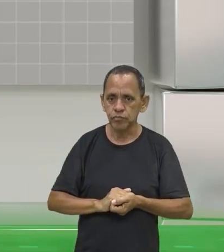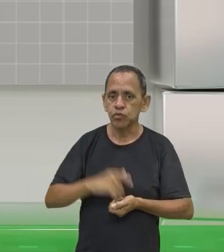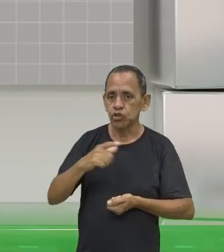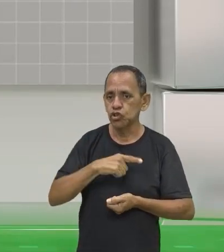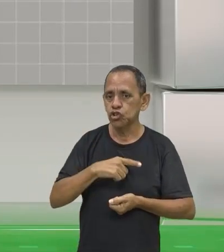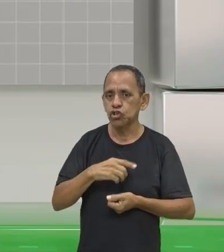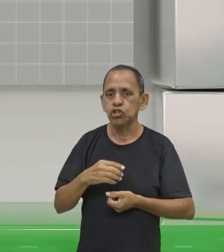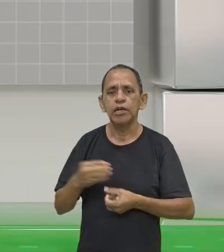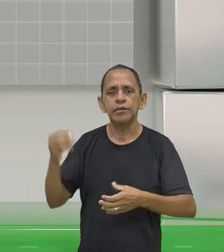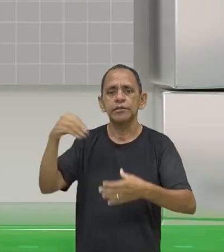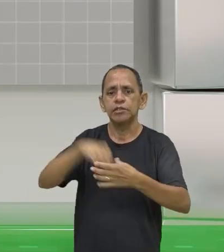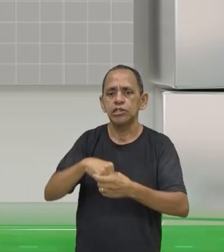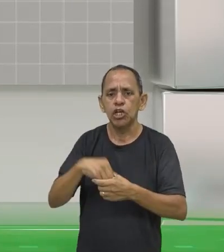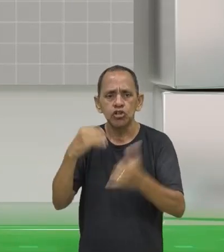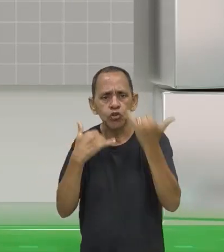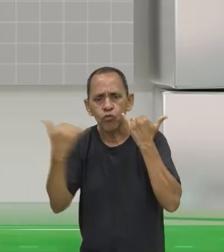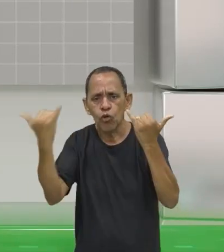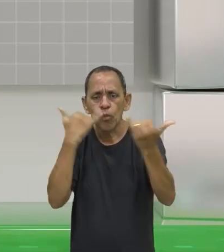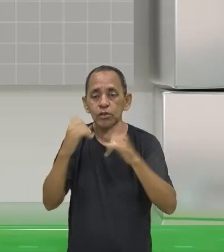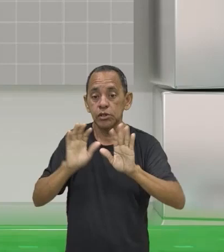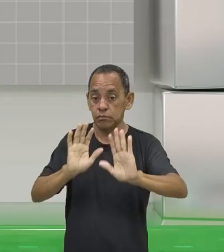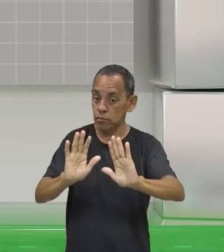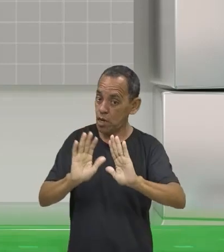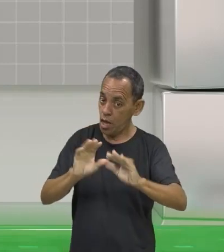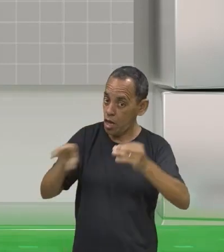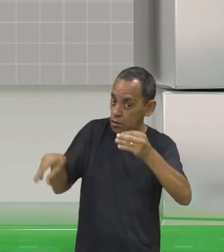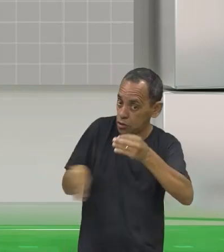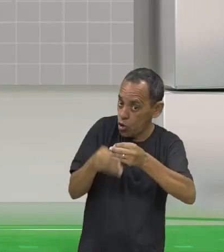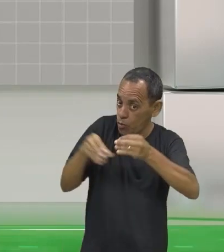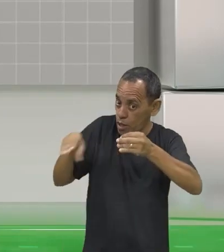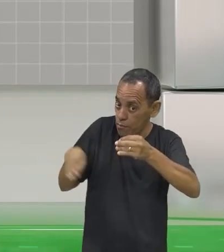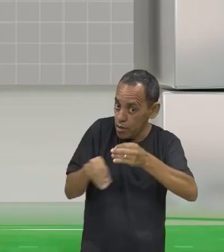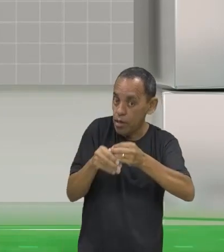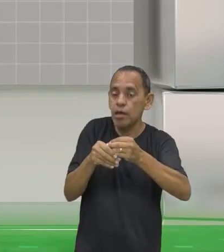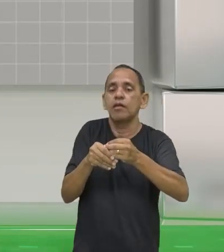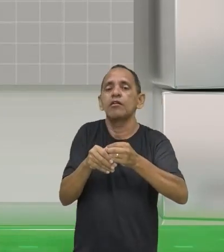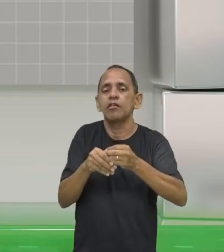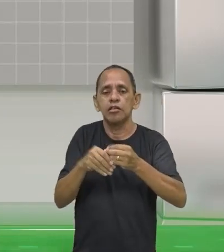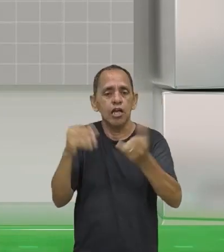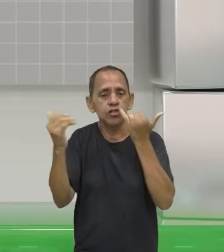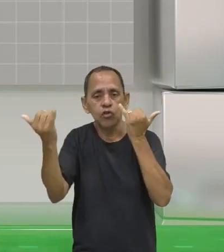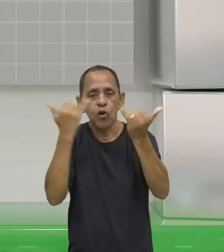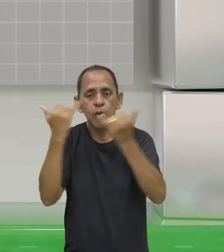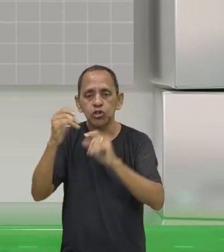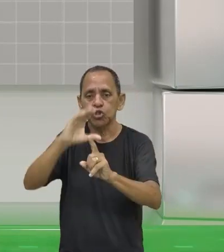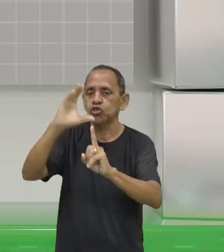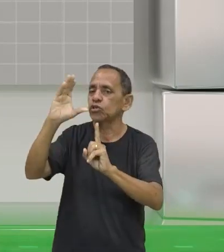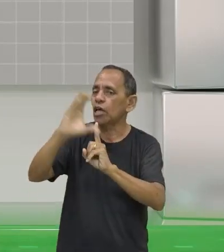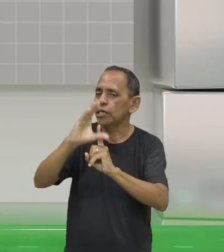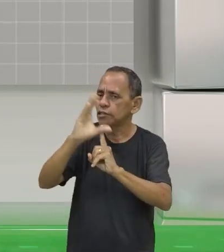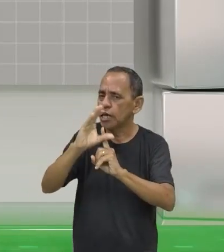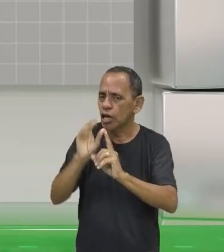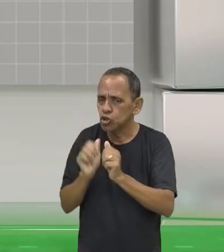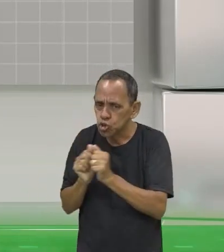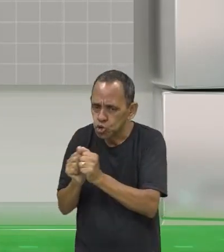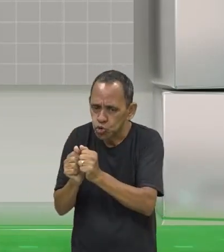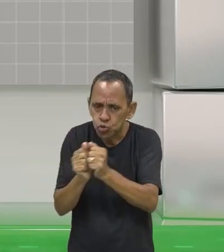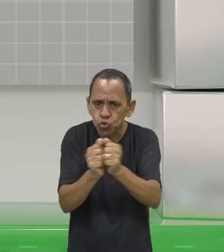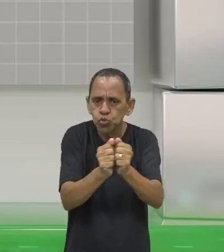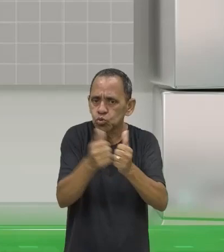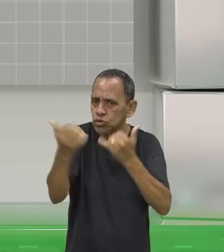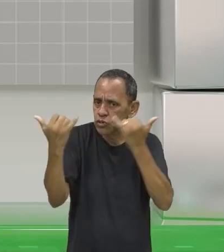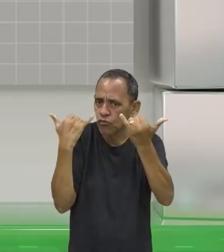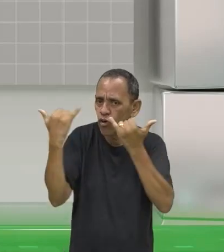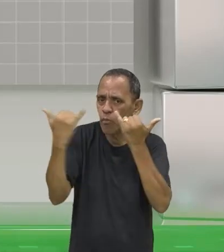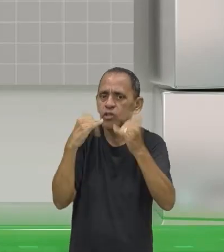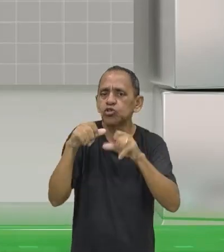informações. Mas ele complementa algumas informações do calendário, então eles têm que andar juntos, tá bom? Vocês têm que ter